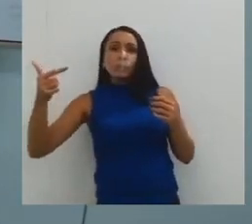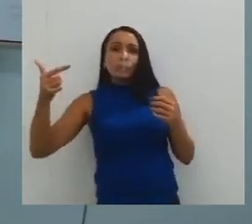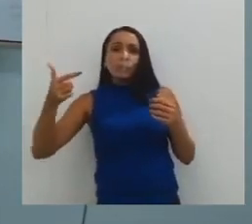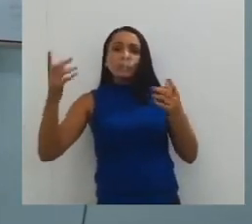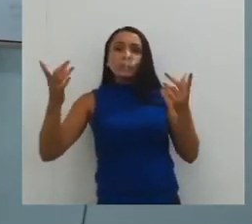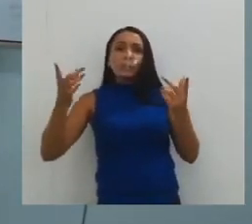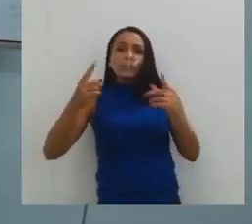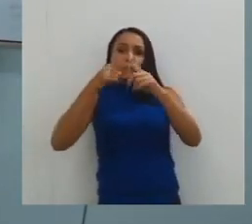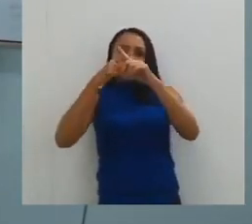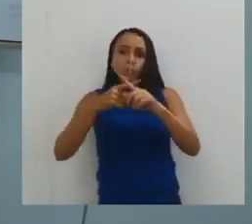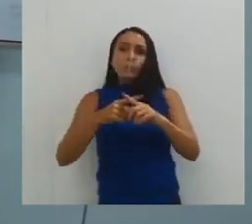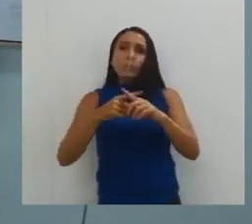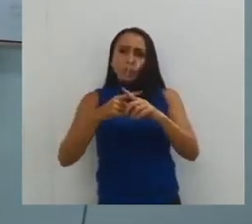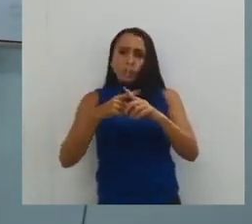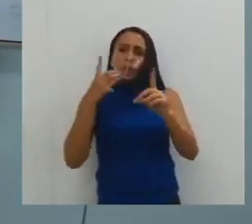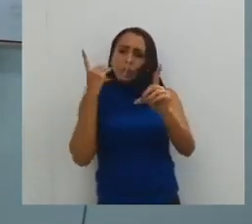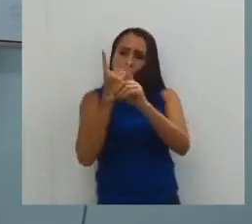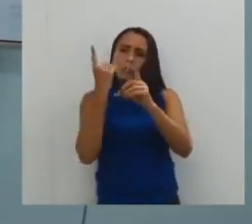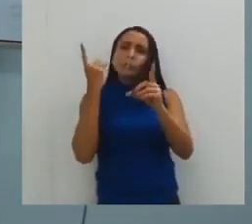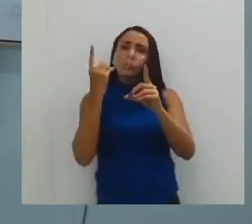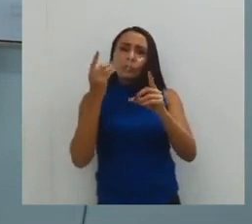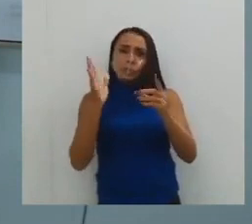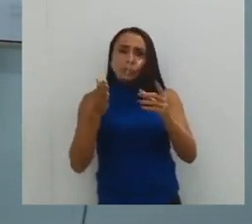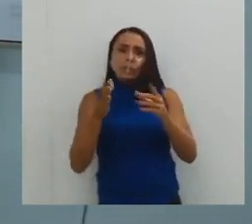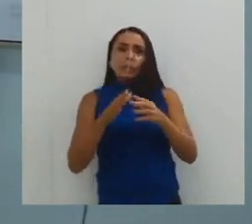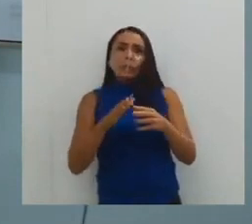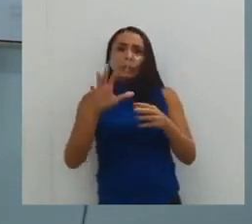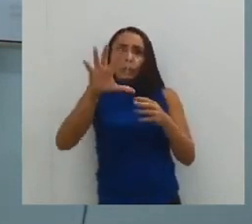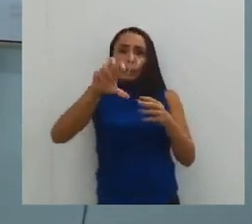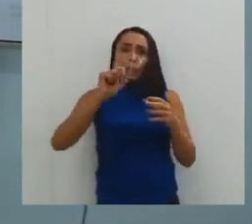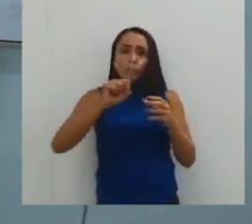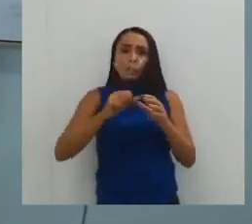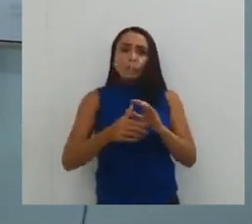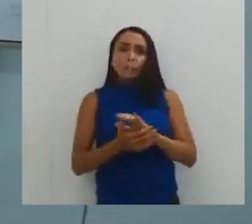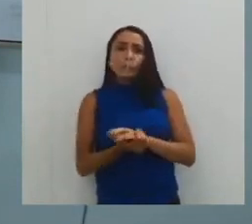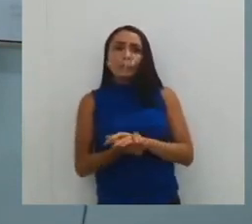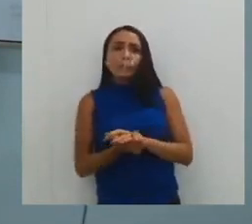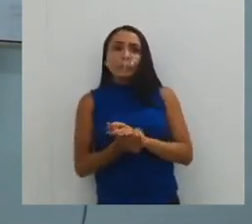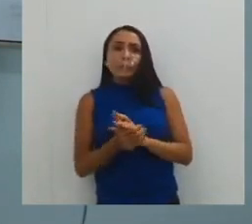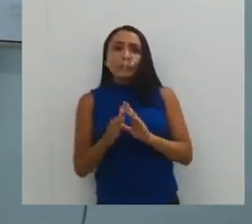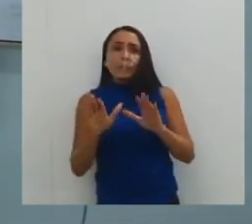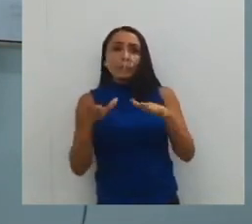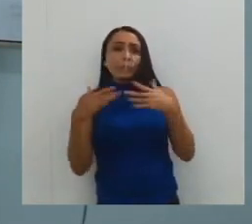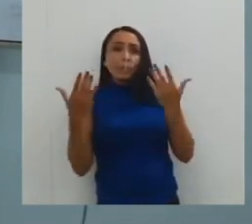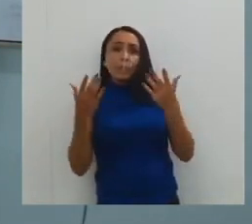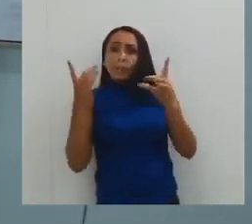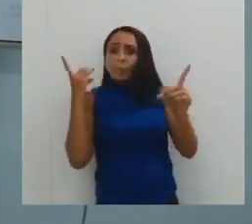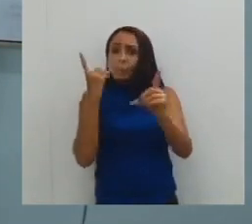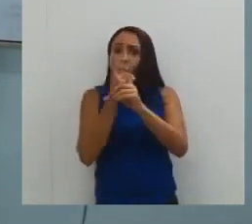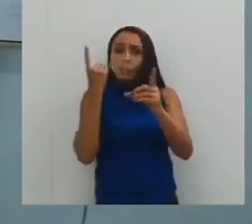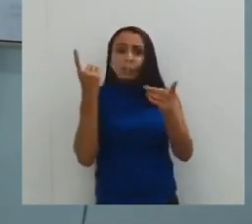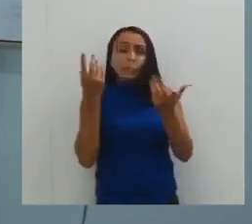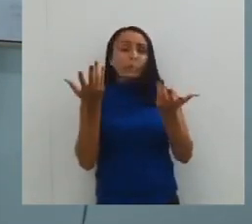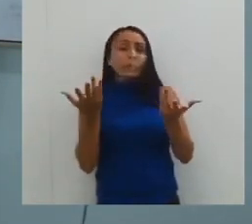Multiplico. Opa, bateu. Se bateu, eu pego as pontas. Então, ó, se não bateu, então a gente